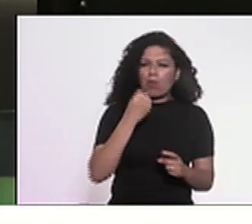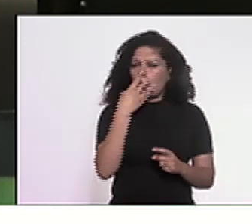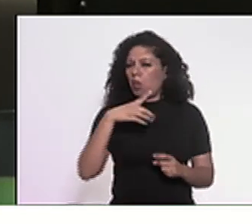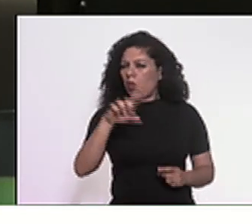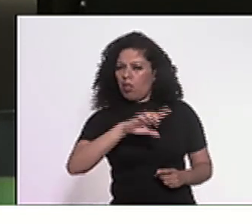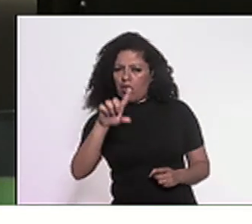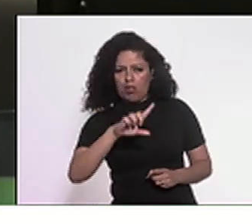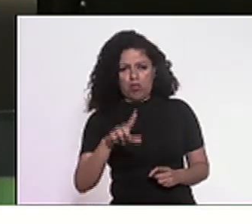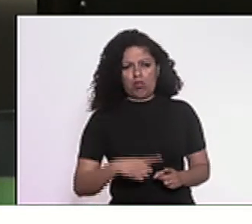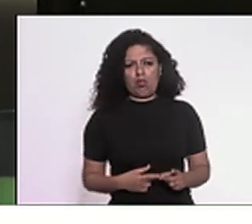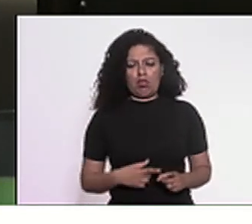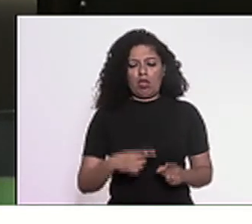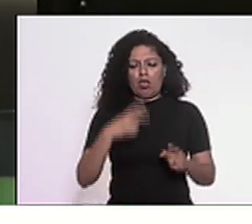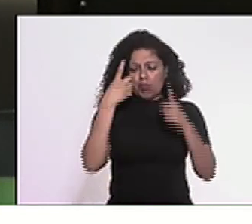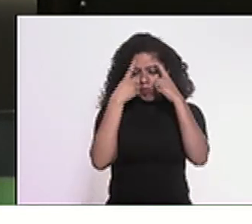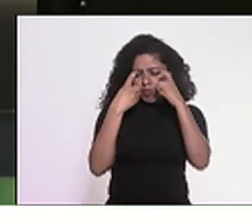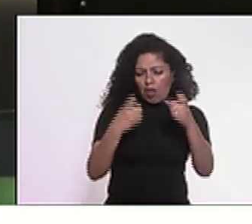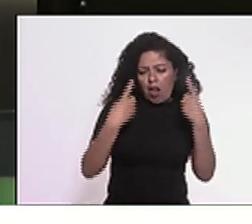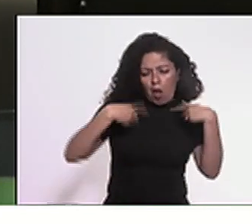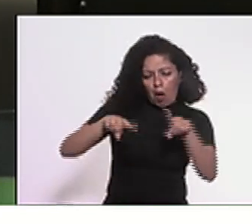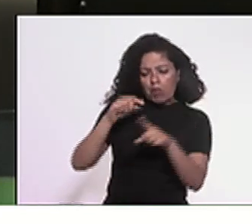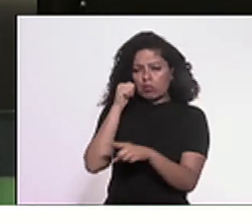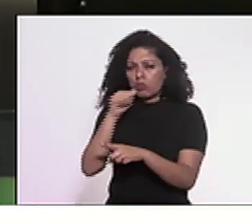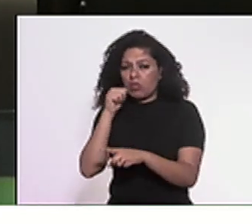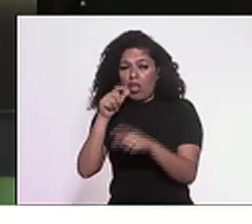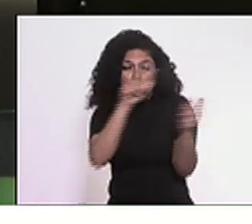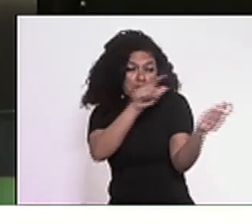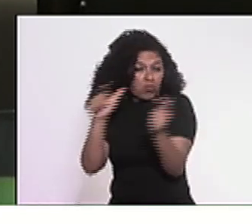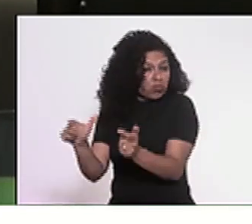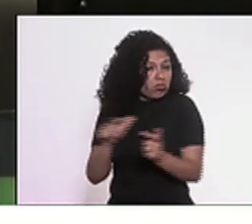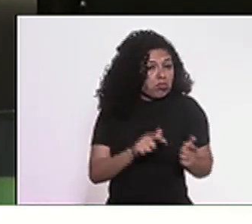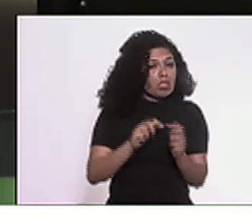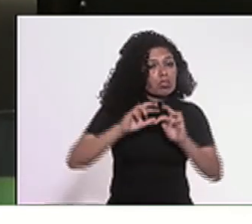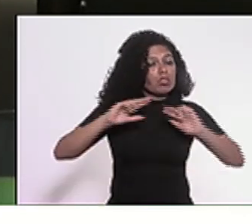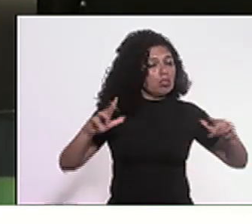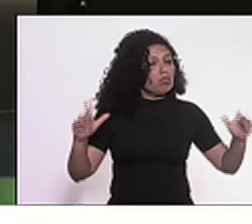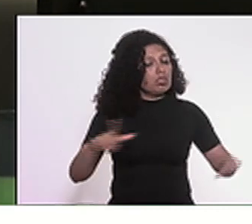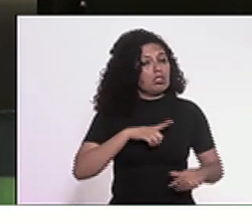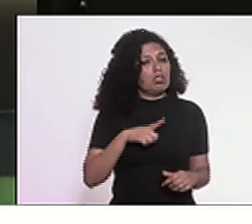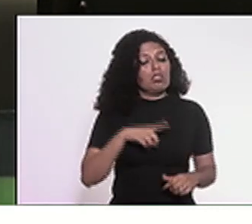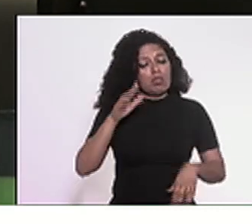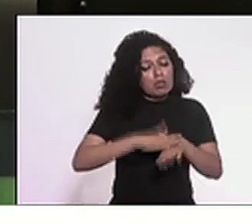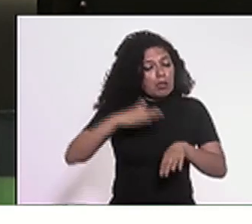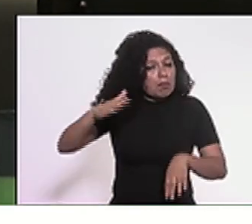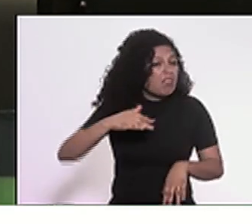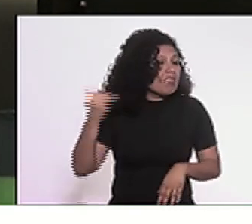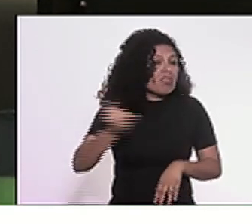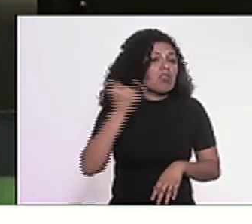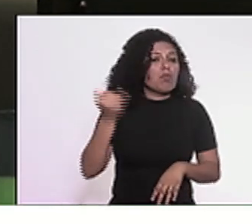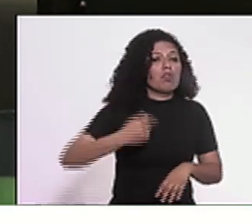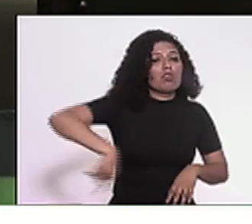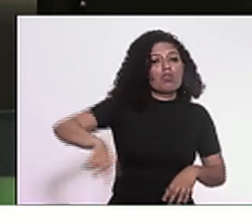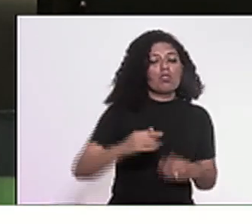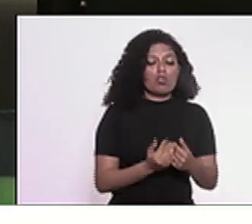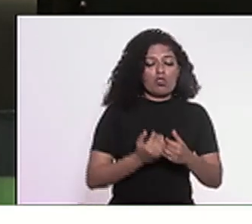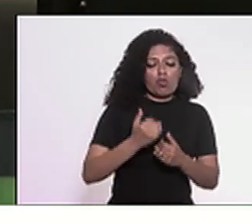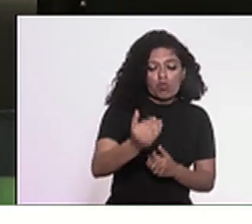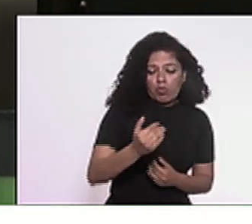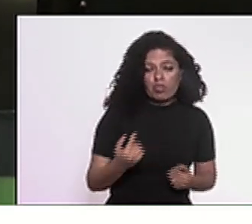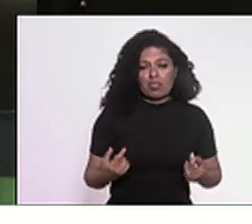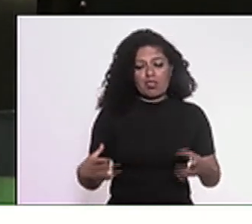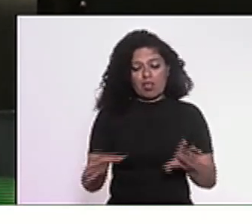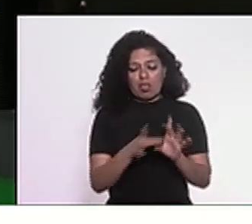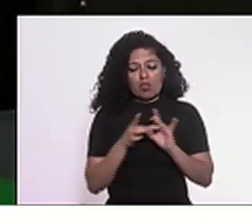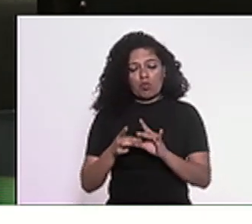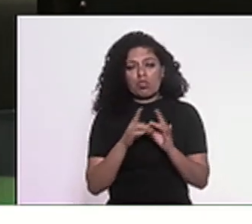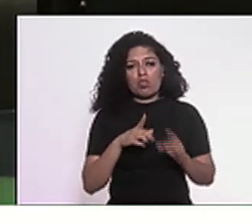limitação, acontece a violência contra a mulher em todos os locais, e então vai ser super importante se a gente conseguir fazer essa parceria.